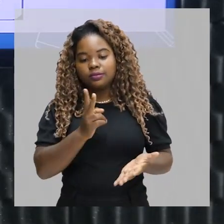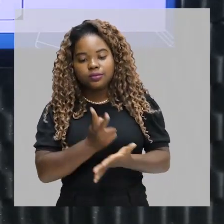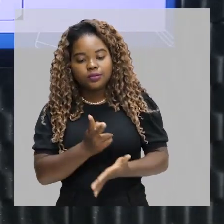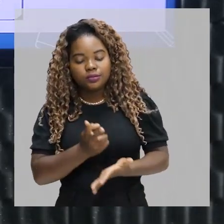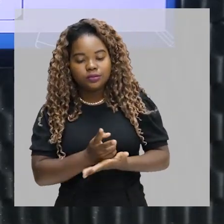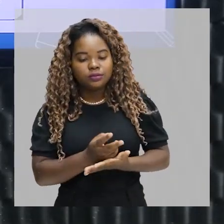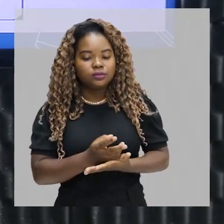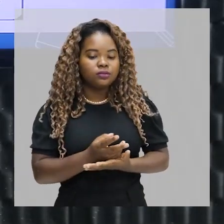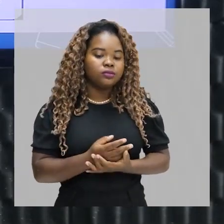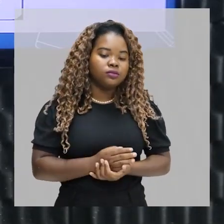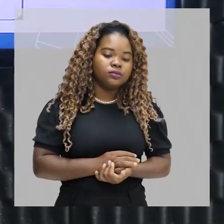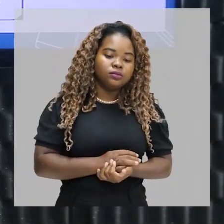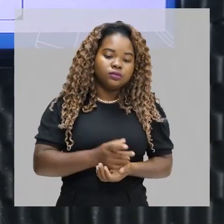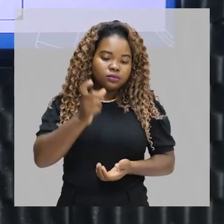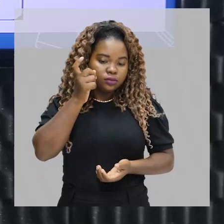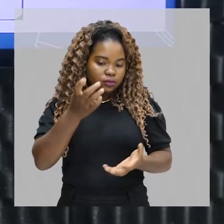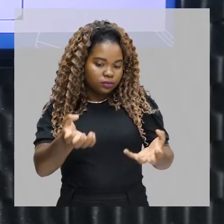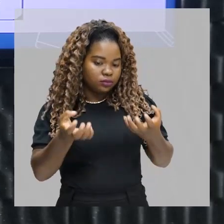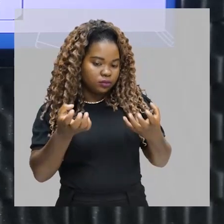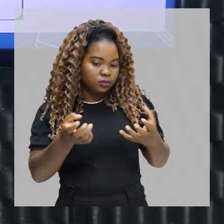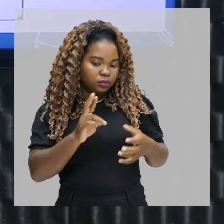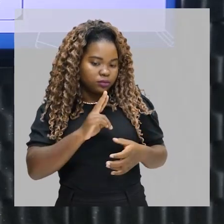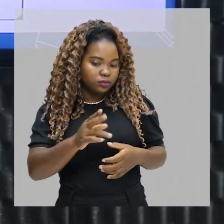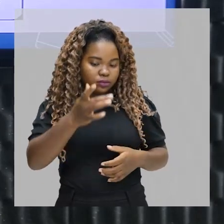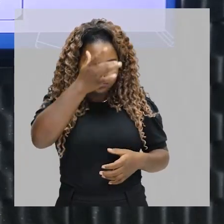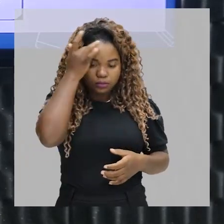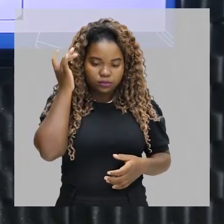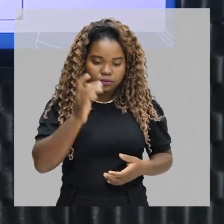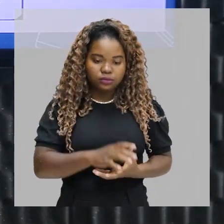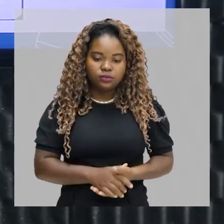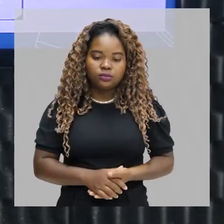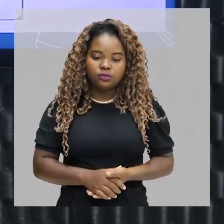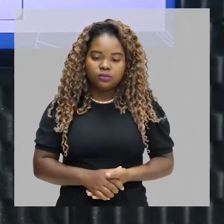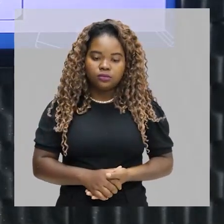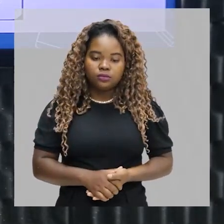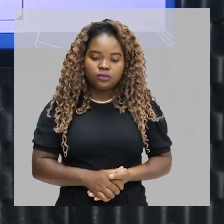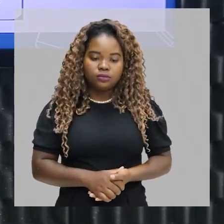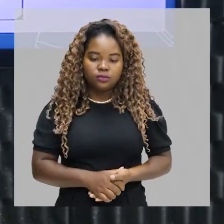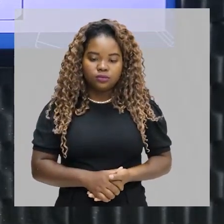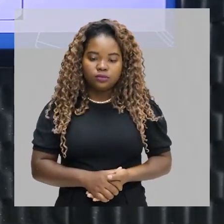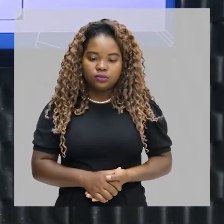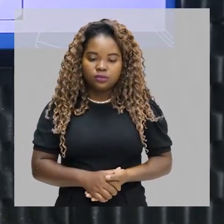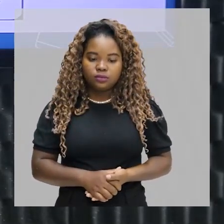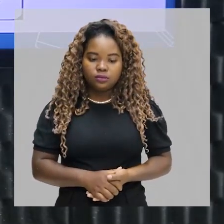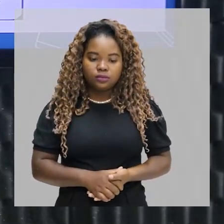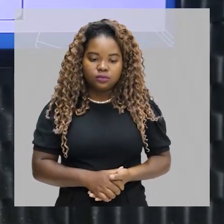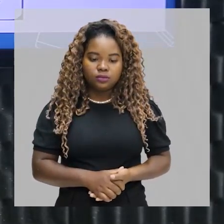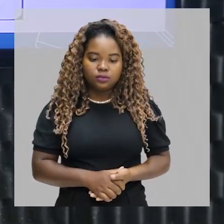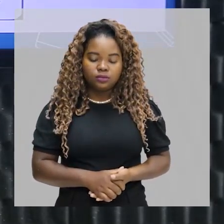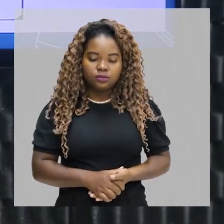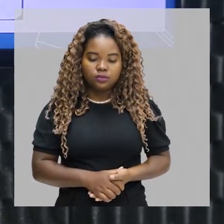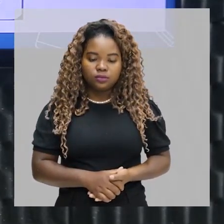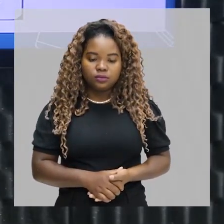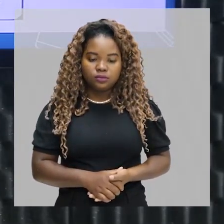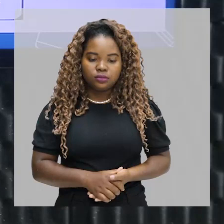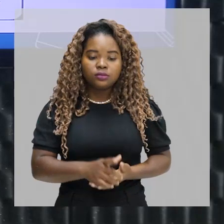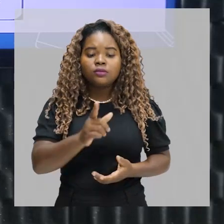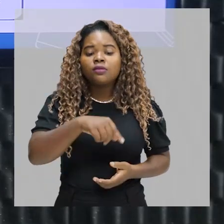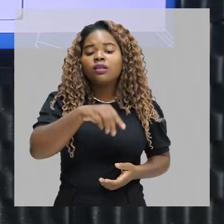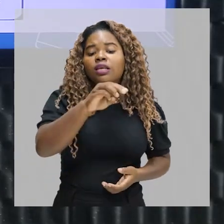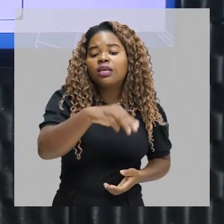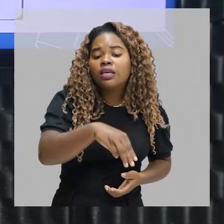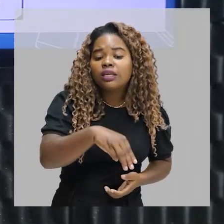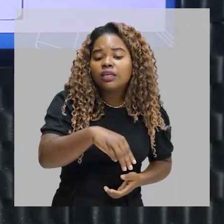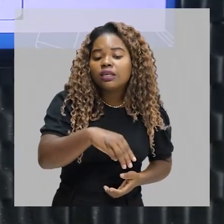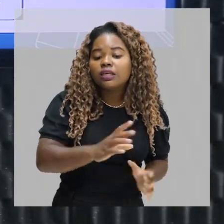que eu quero saber, como resposta, uma pessoa, tá? Um sujeito. Who was at the party? Quem